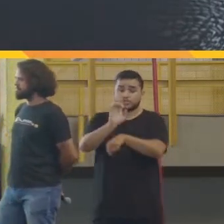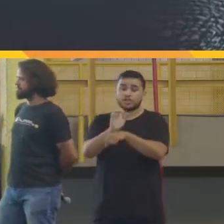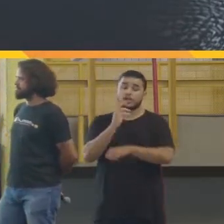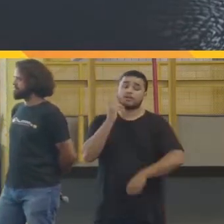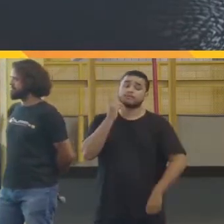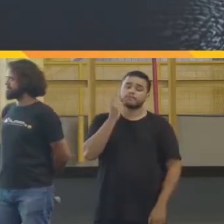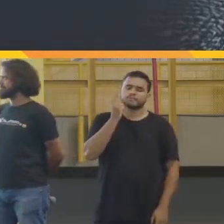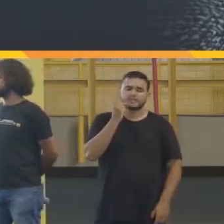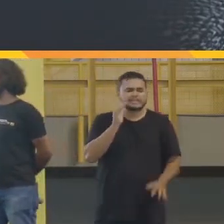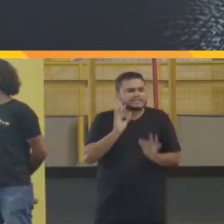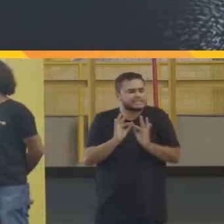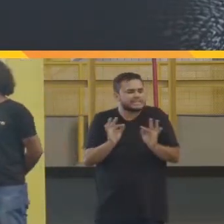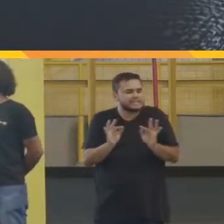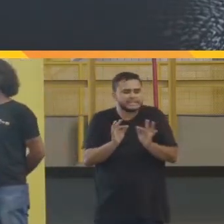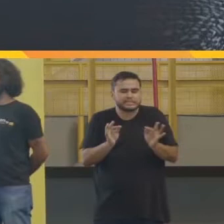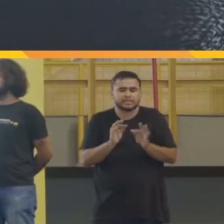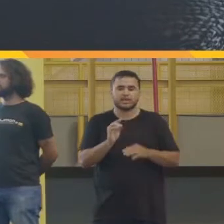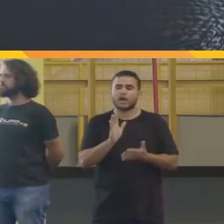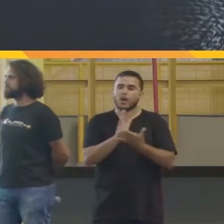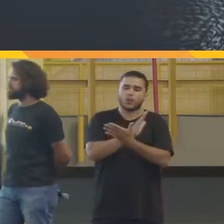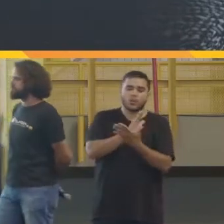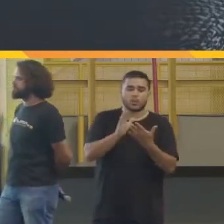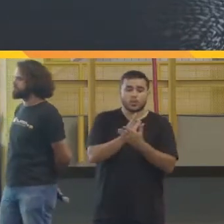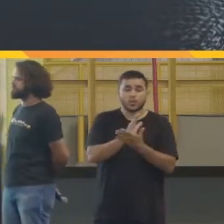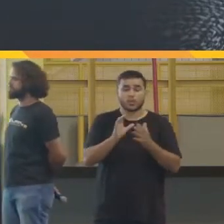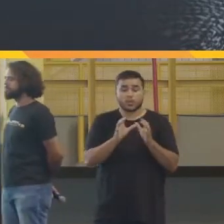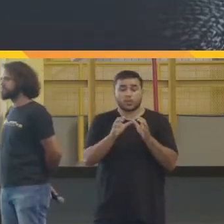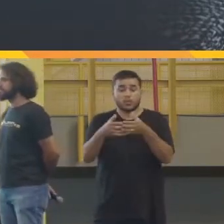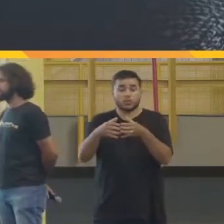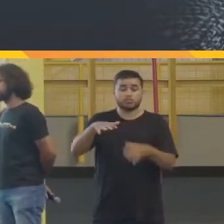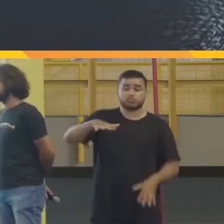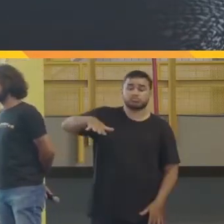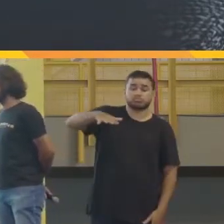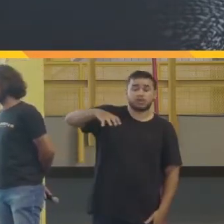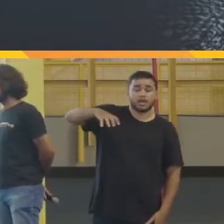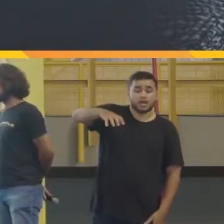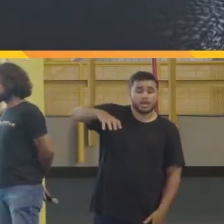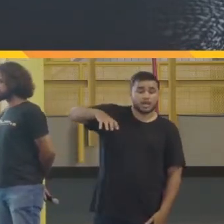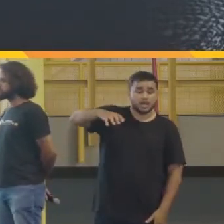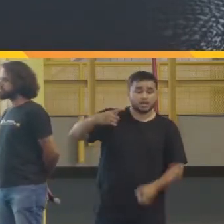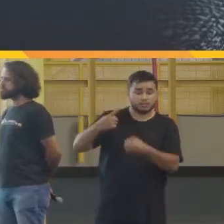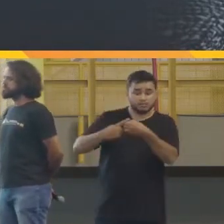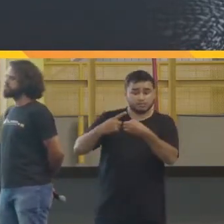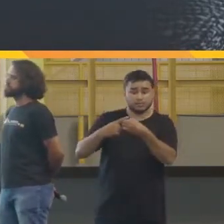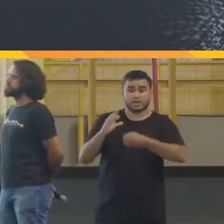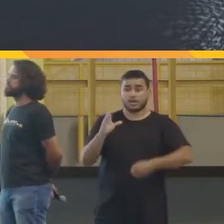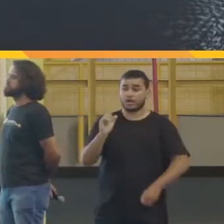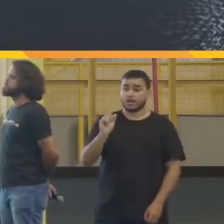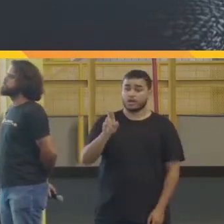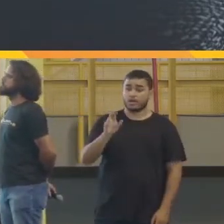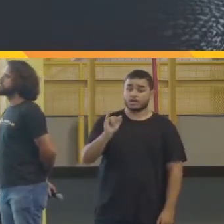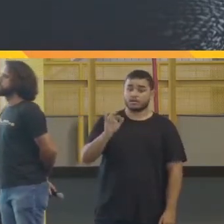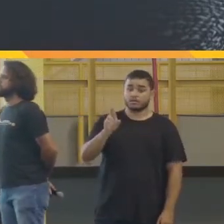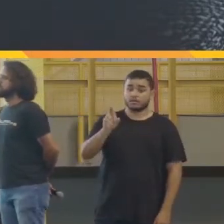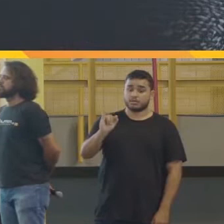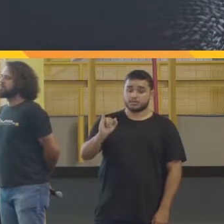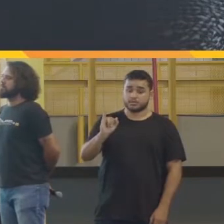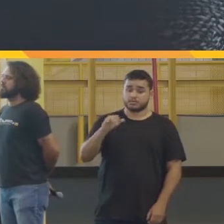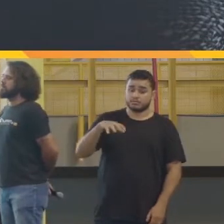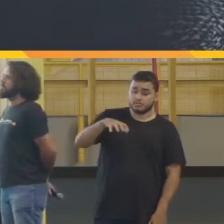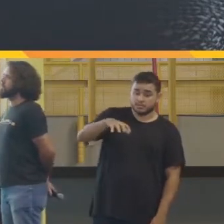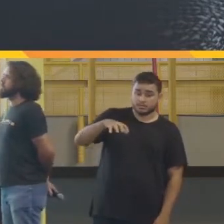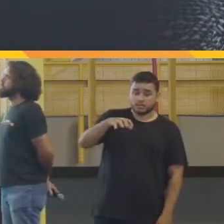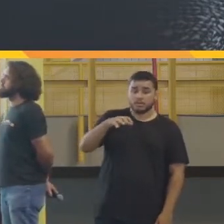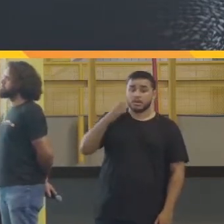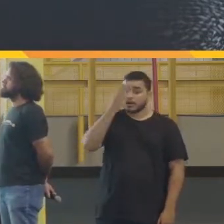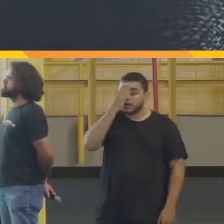restrita. Basicamente, quem participou foi o Cariri. Não confundir Revolução Pernambucana com Confederação do